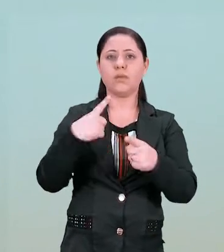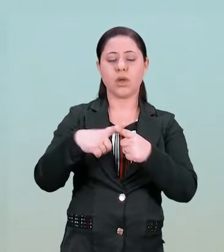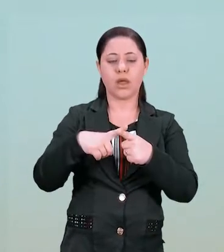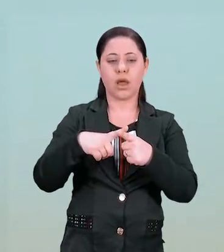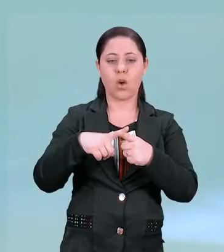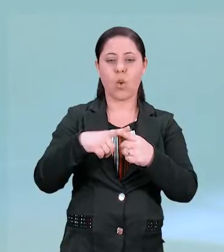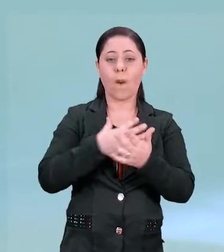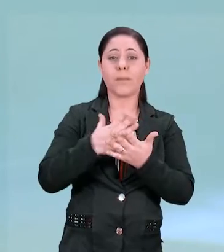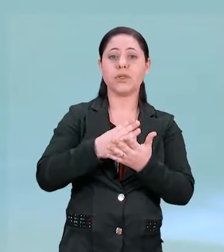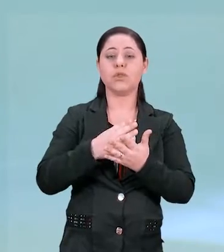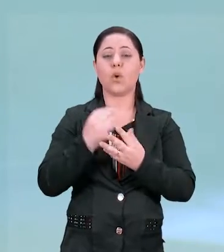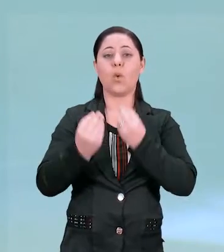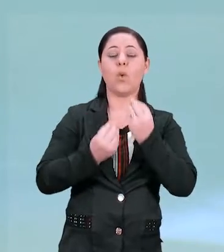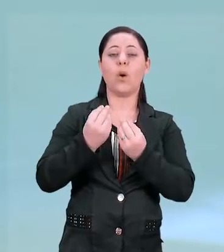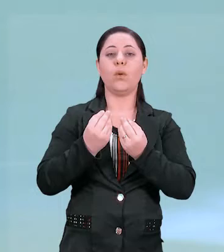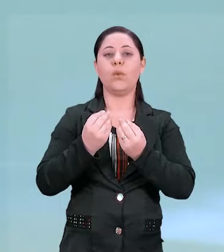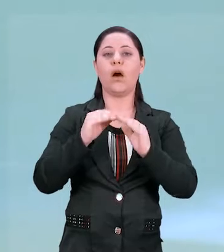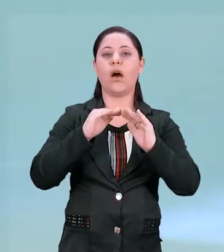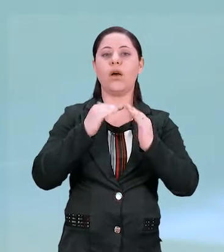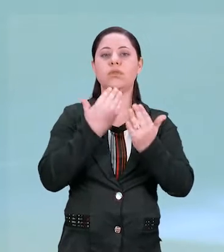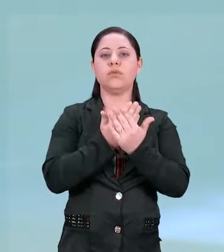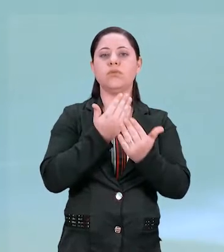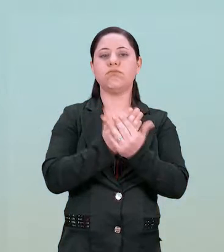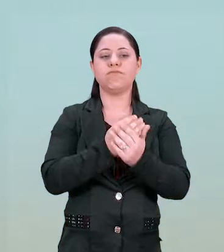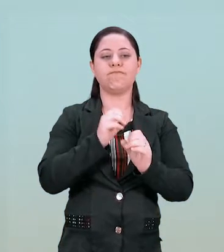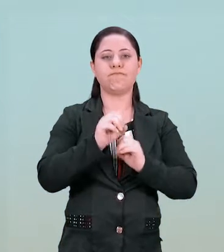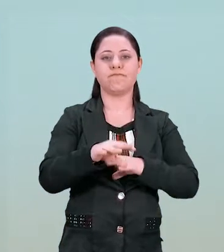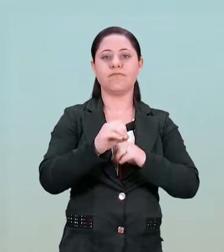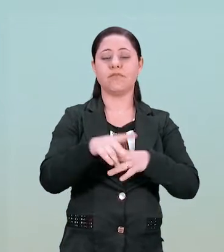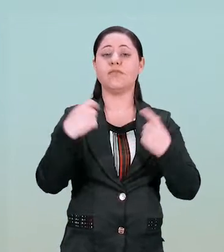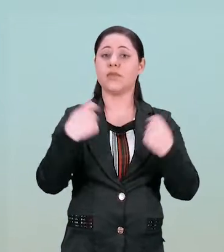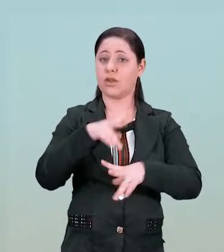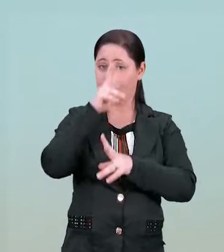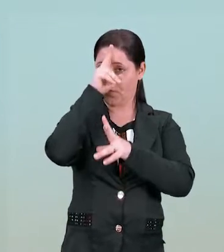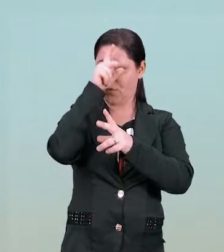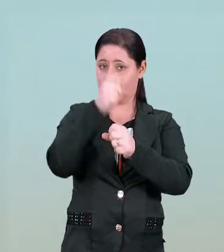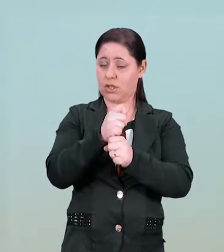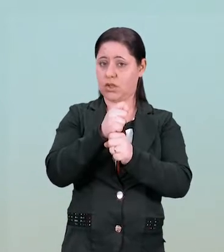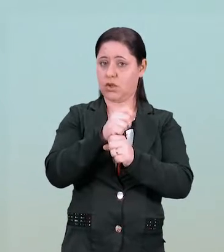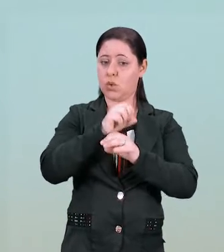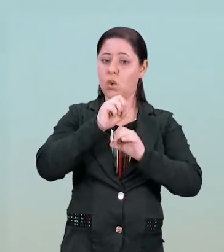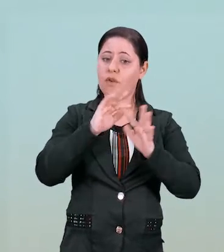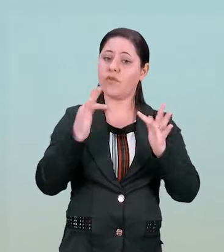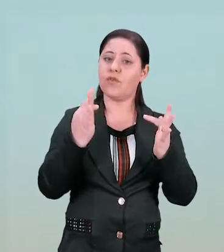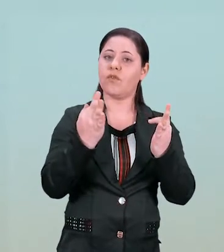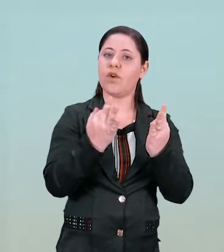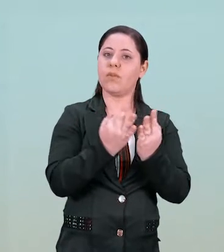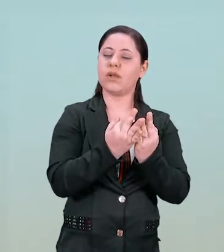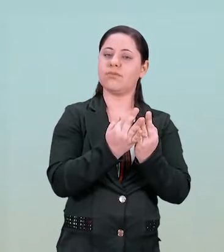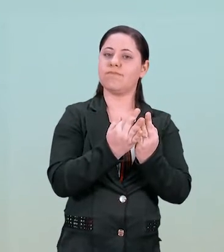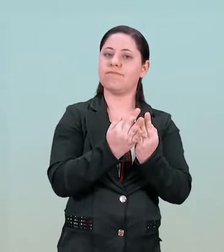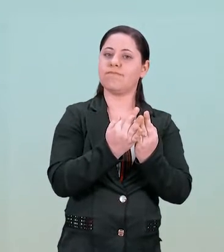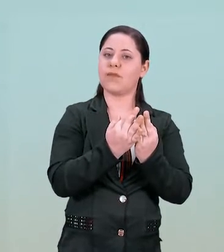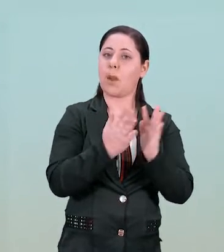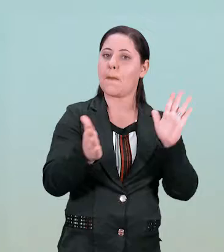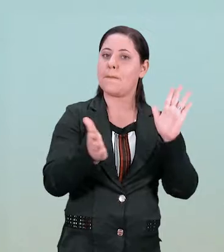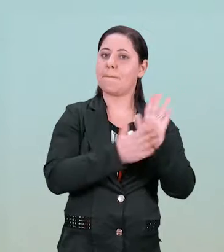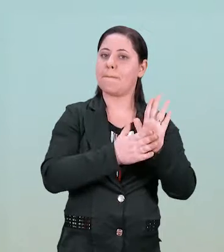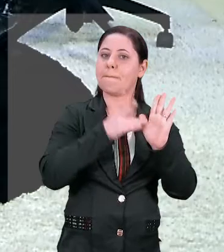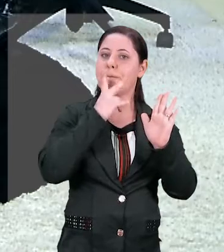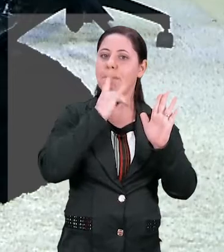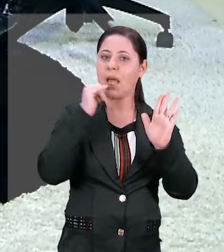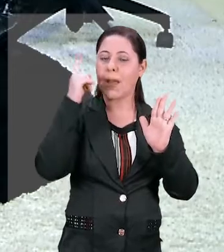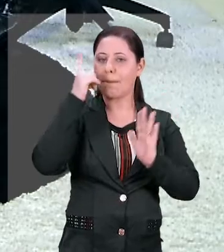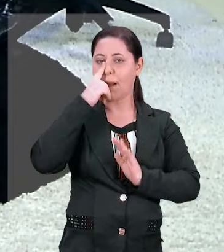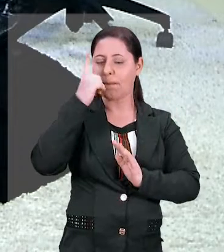pela educação. Nós temos que ter o fortalecimento do Instituto da Família, do papel do